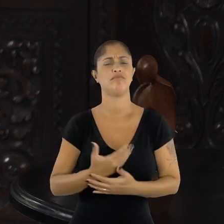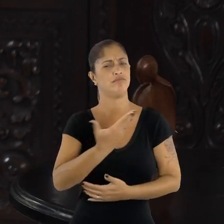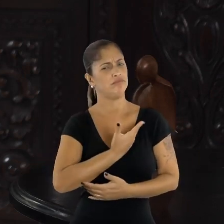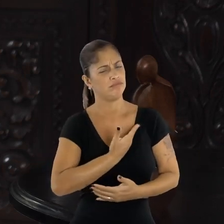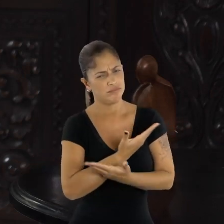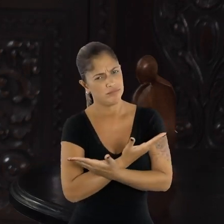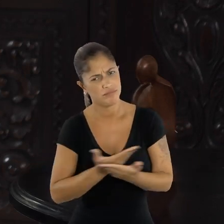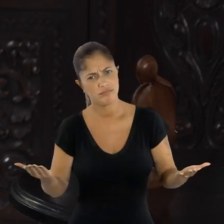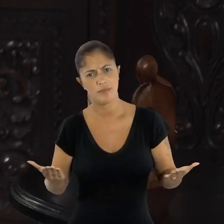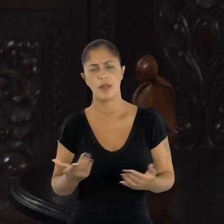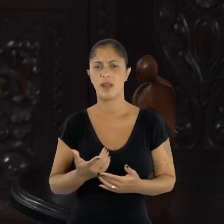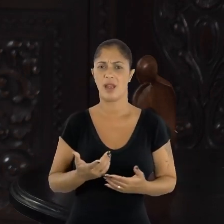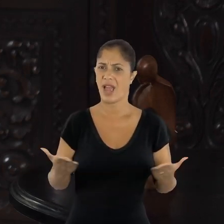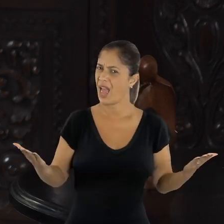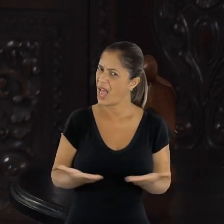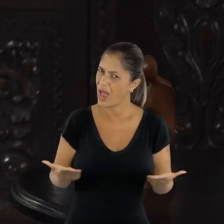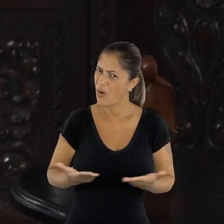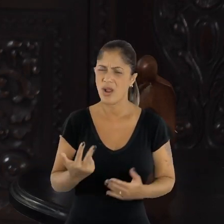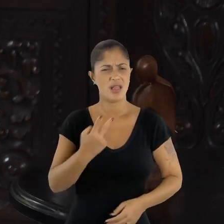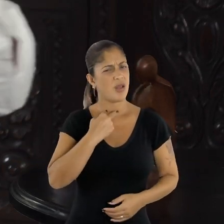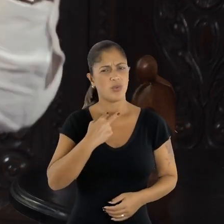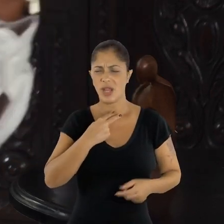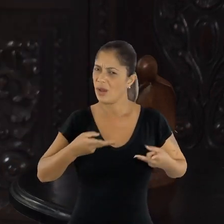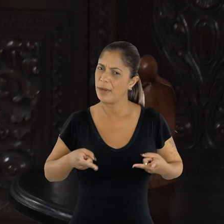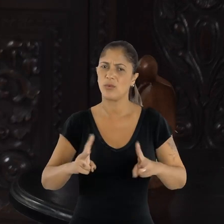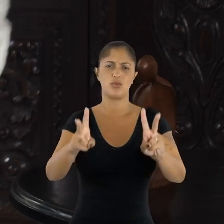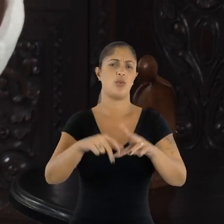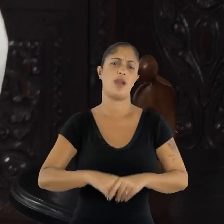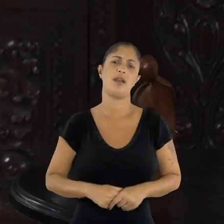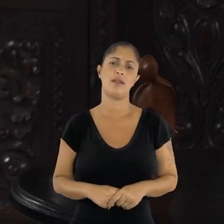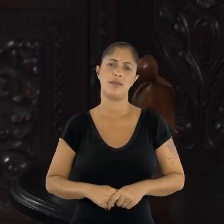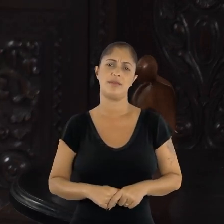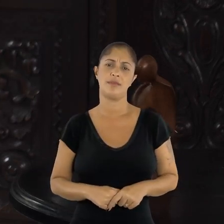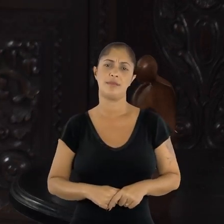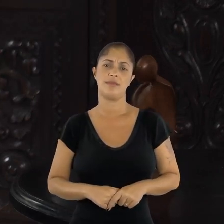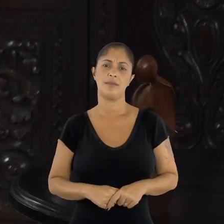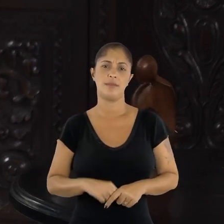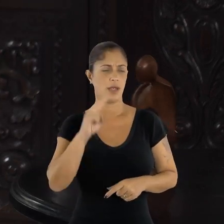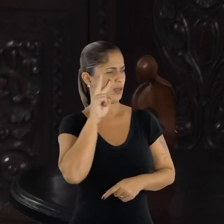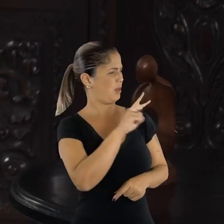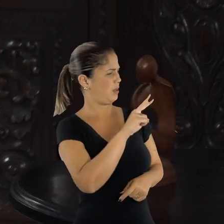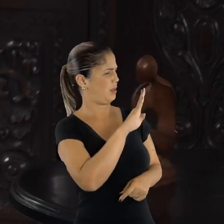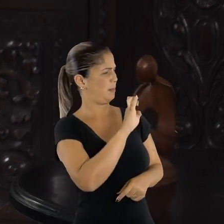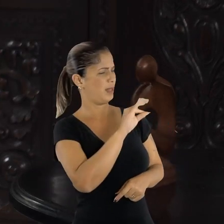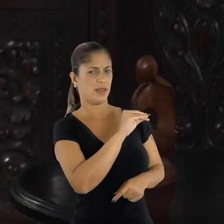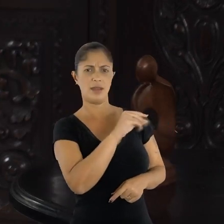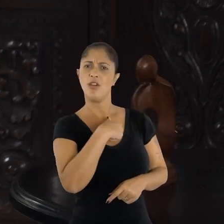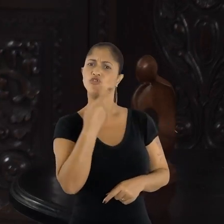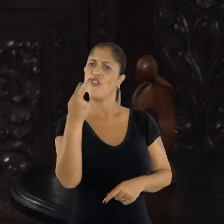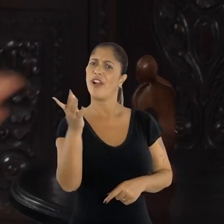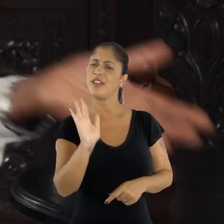Companheiros, faça assim, Toninho. Do jeito que está, não dá para continuar. Toninho olha para o